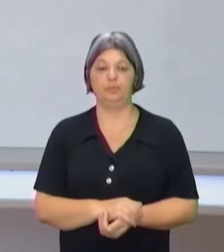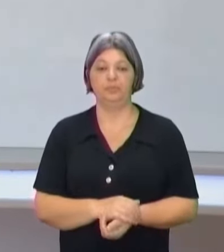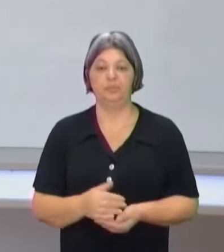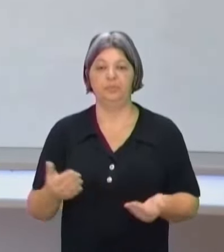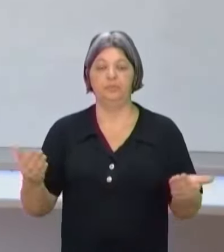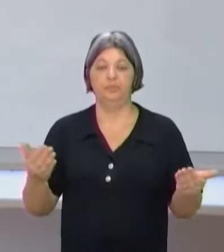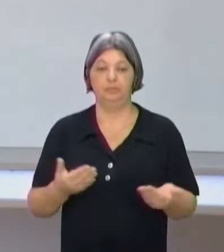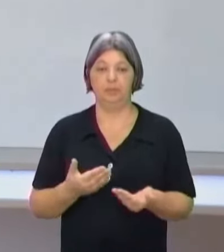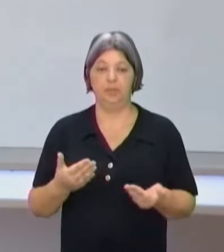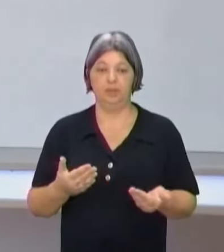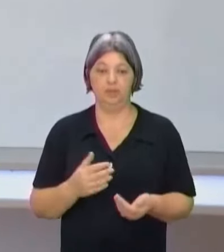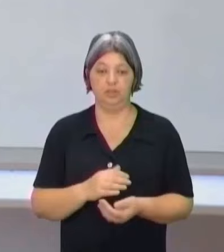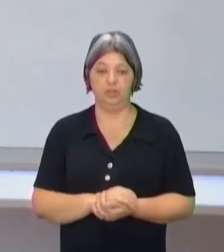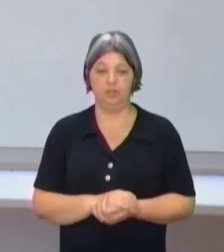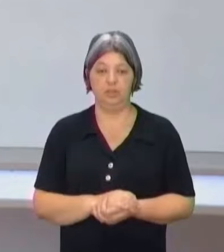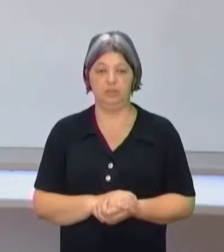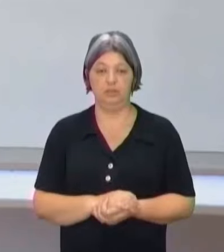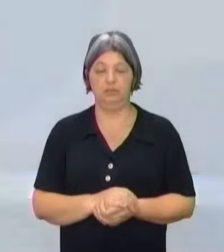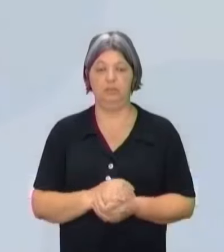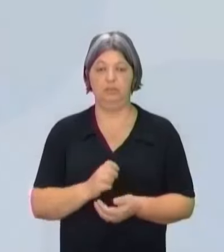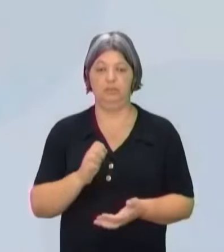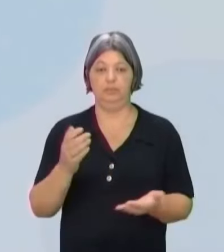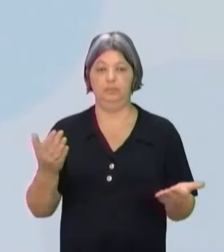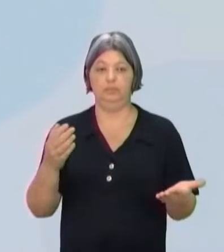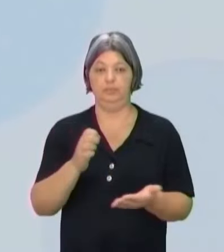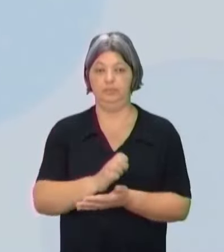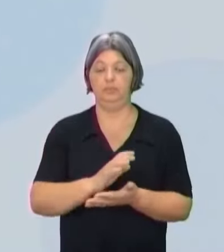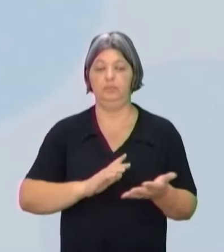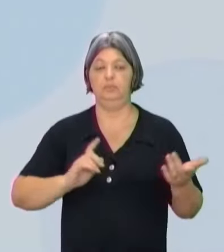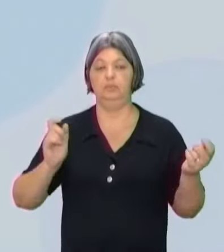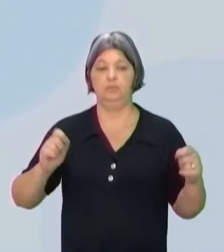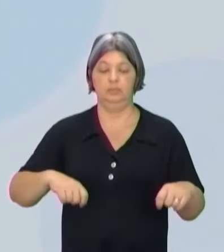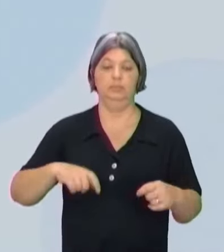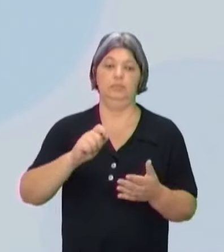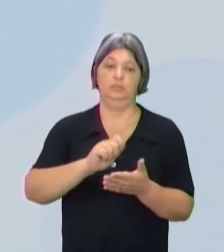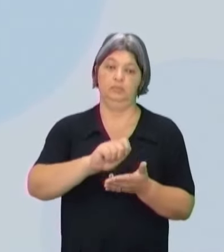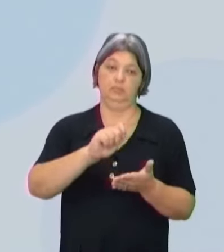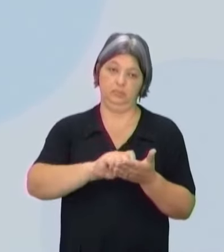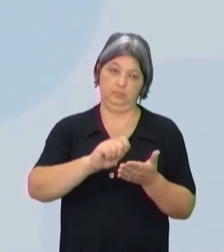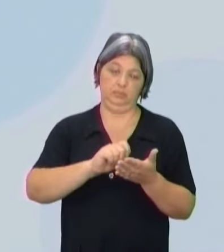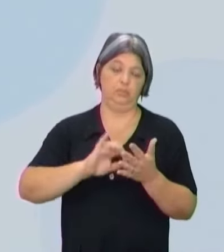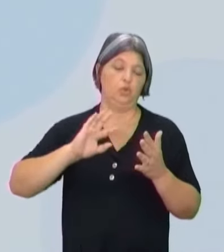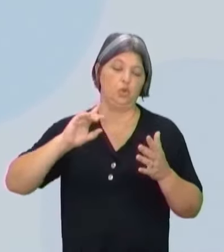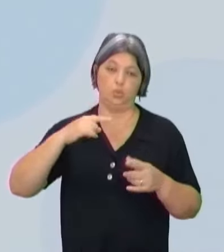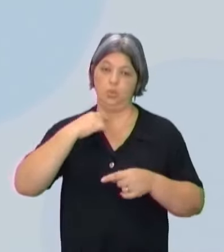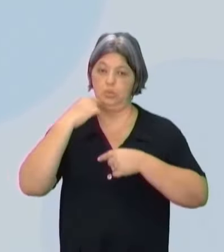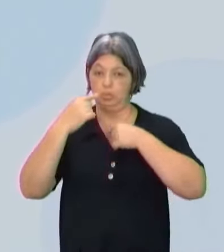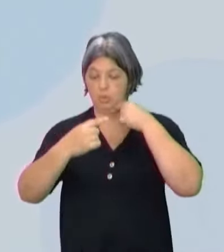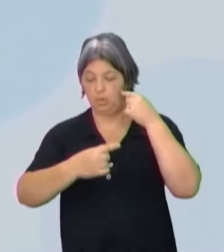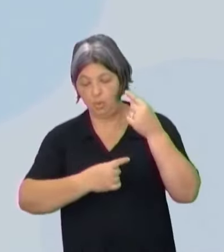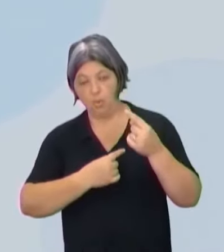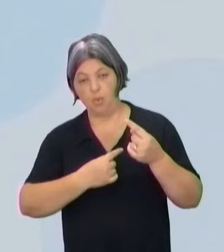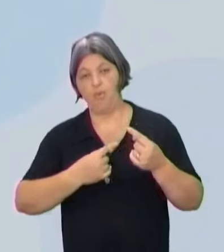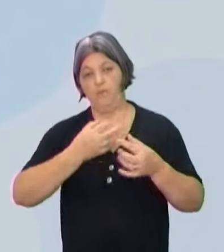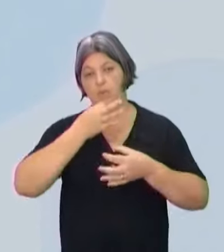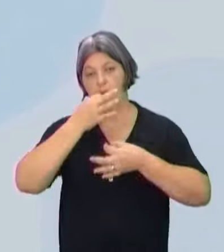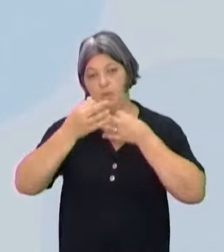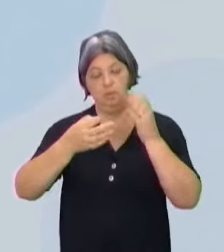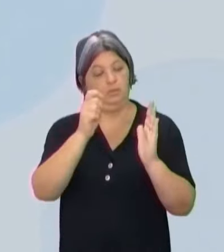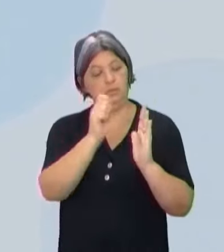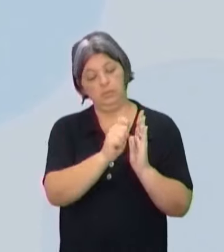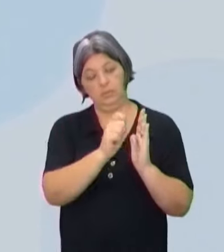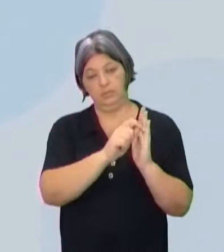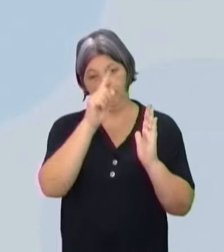Agora a gente vai fazer uma atividade que você pode aí anotar suas impressões, as hipóteses que você levantar no seu diário